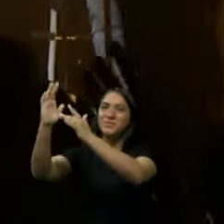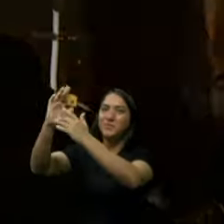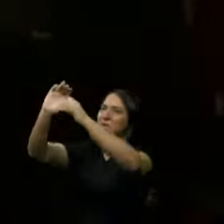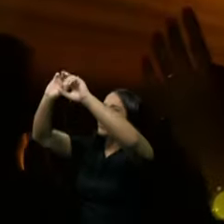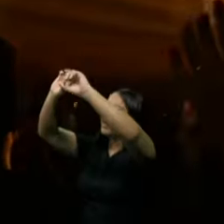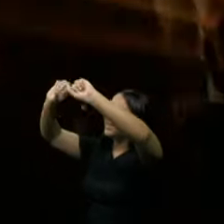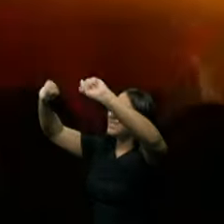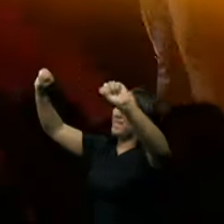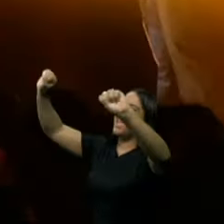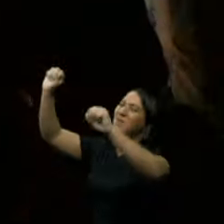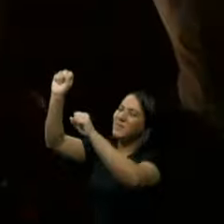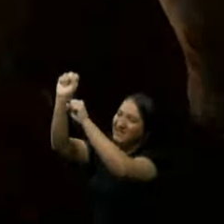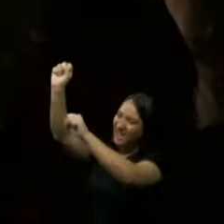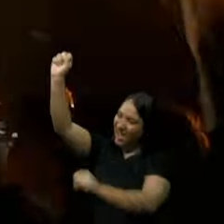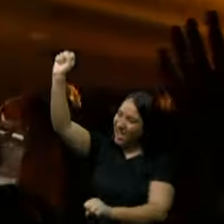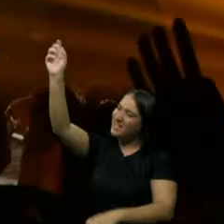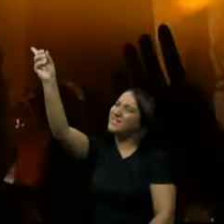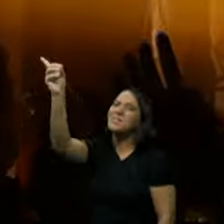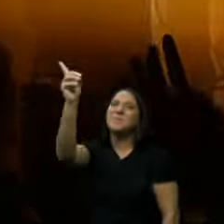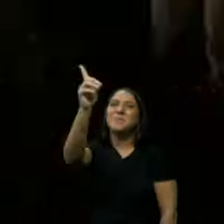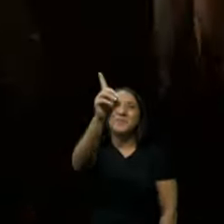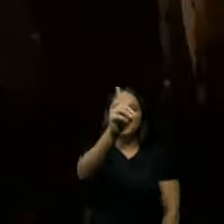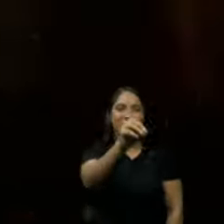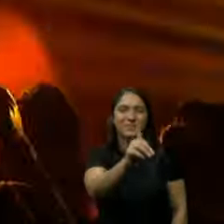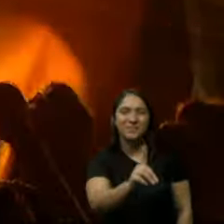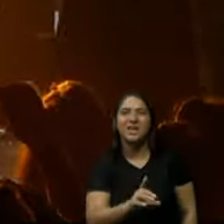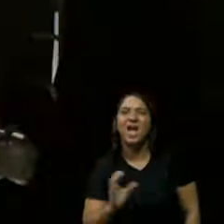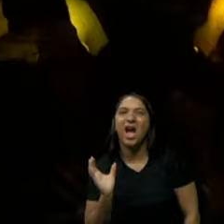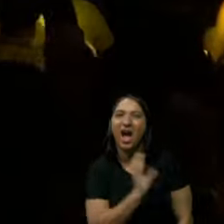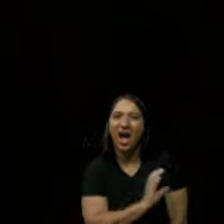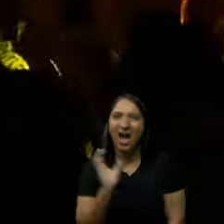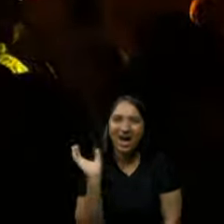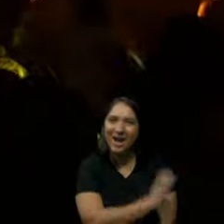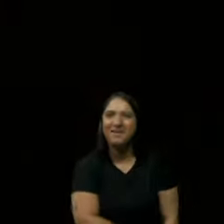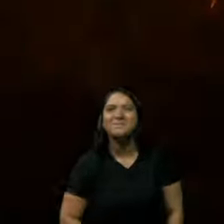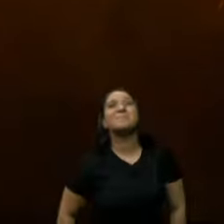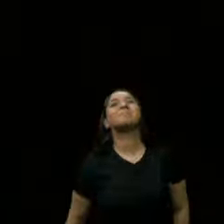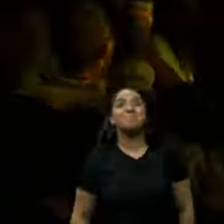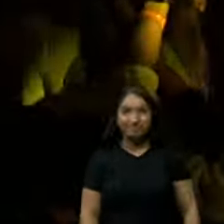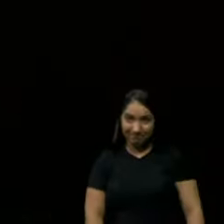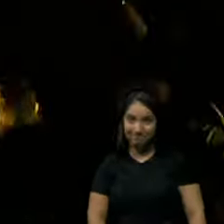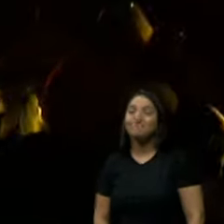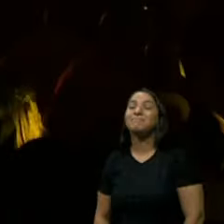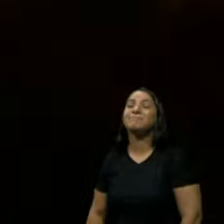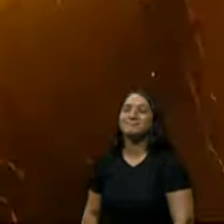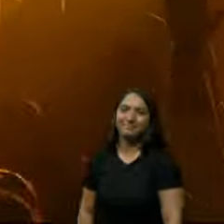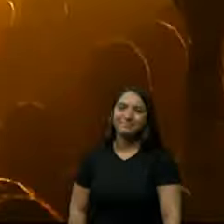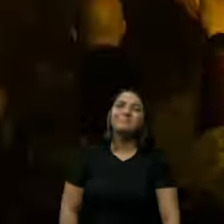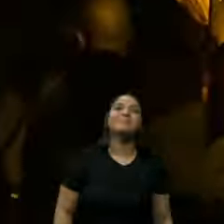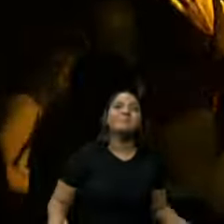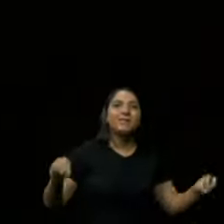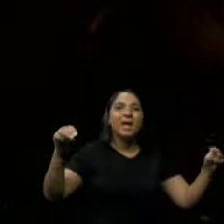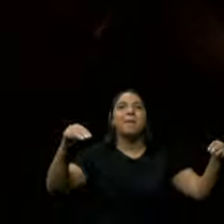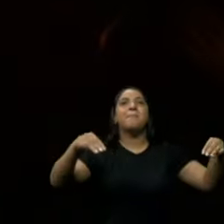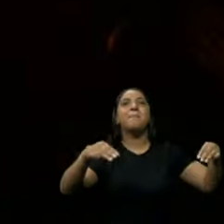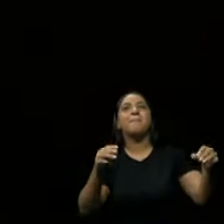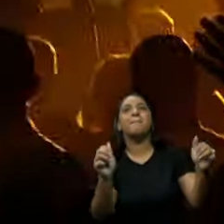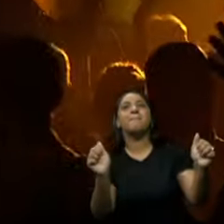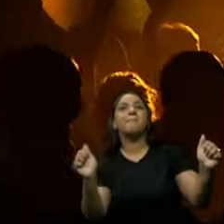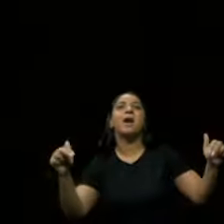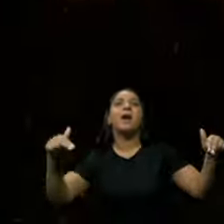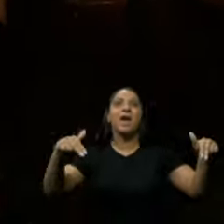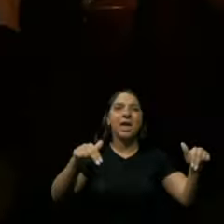maranata ora vem do céu diverte na